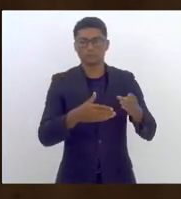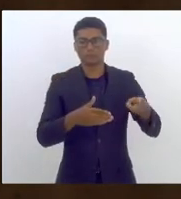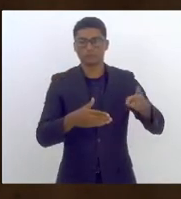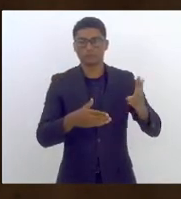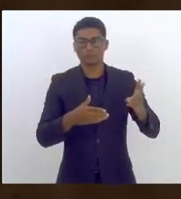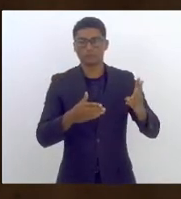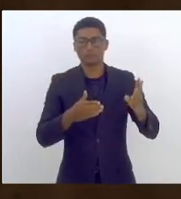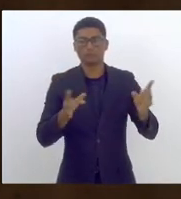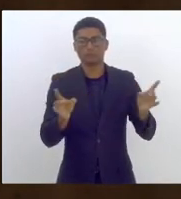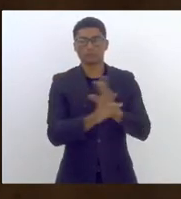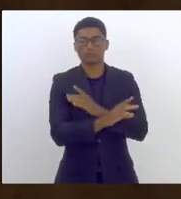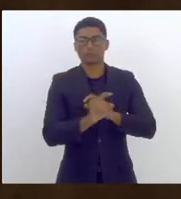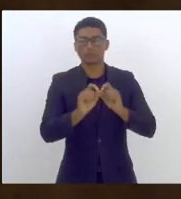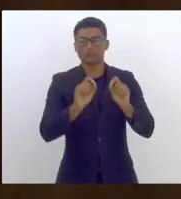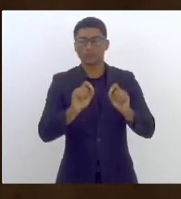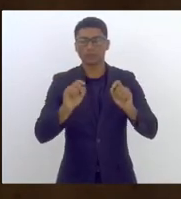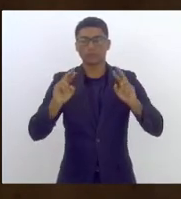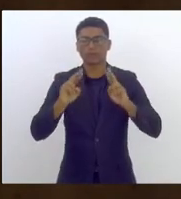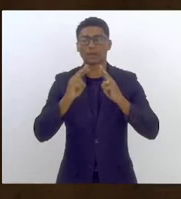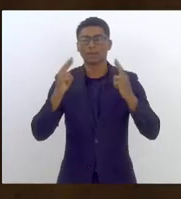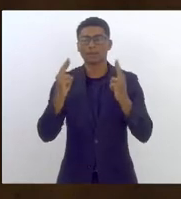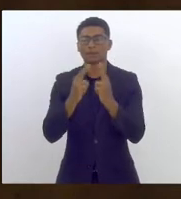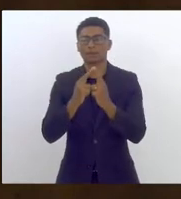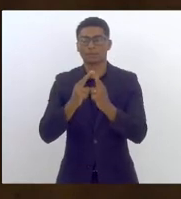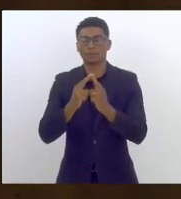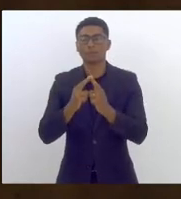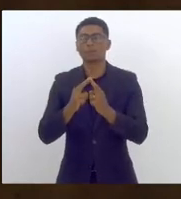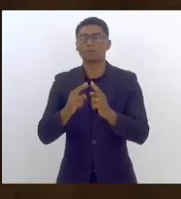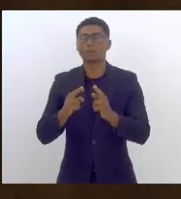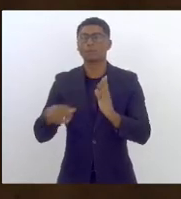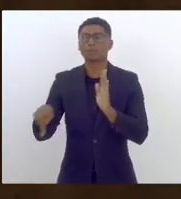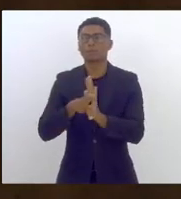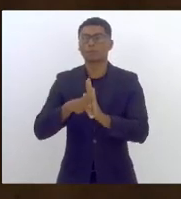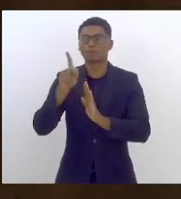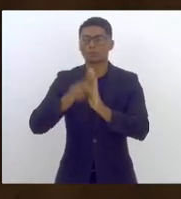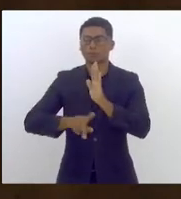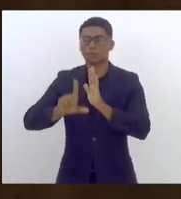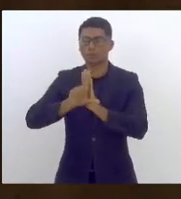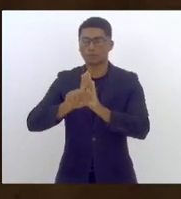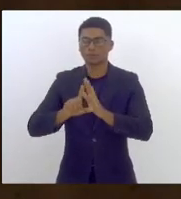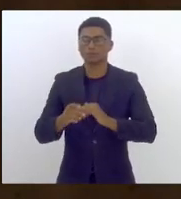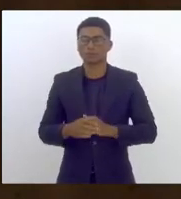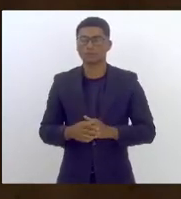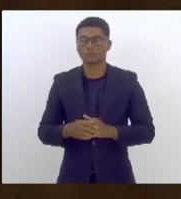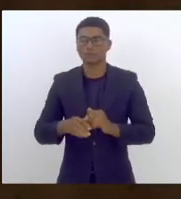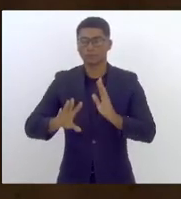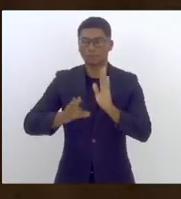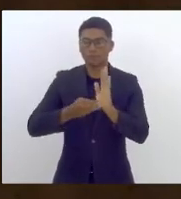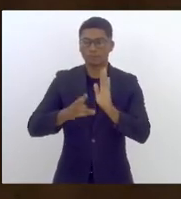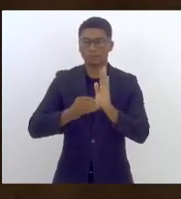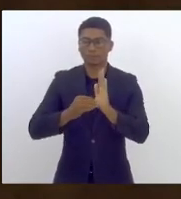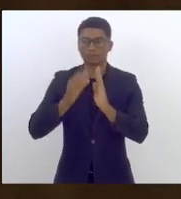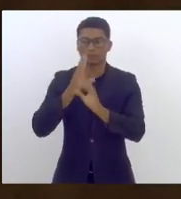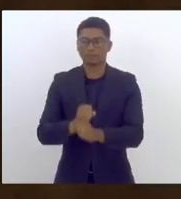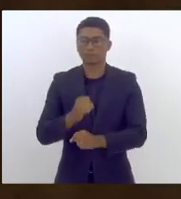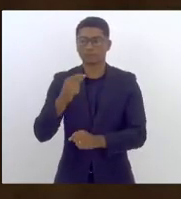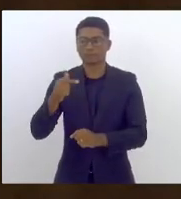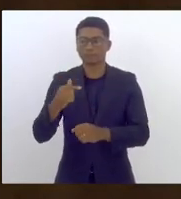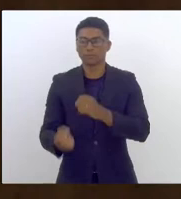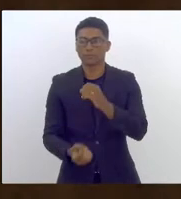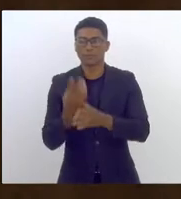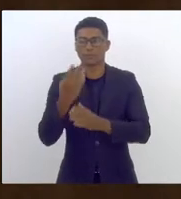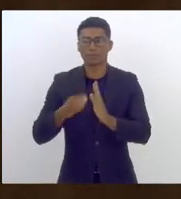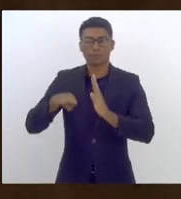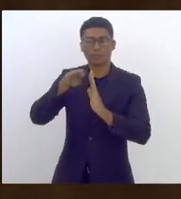a audiência pública sobre o projeto executivo e as 17 emendas que cria o programa do